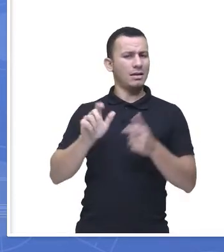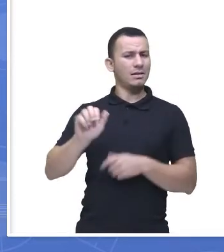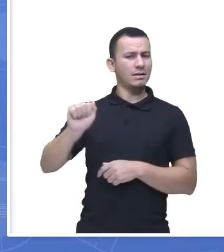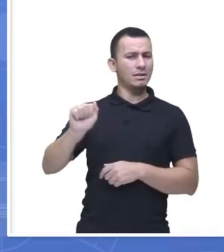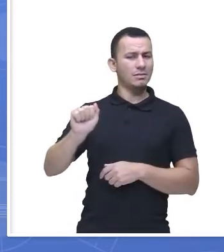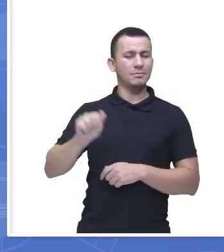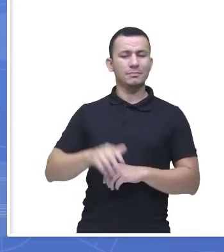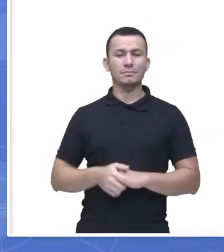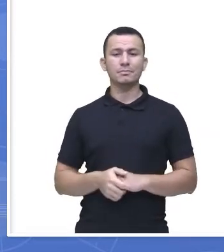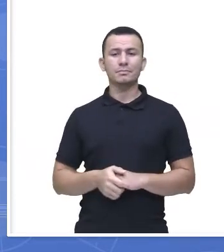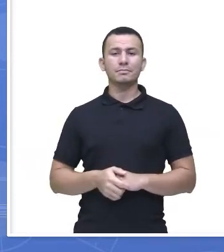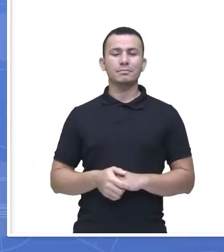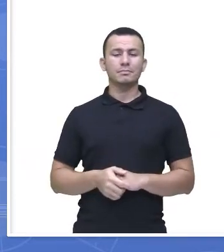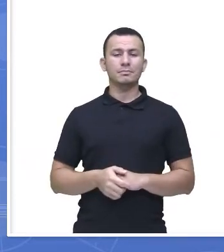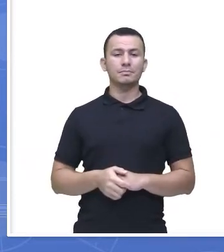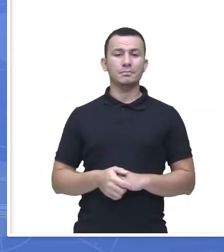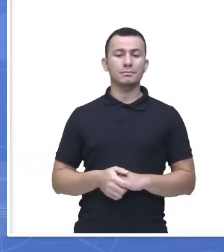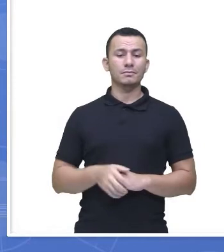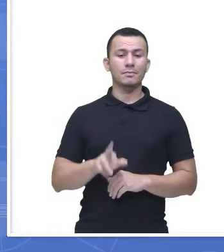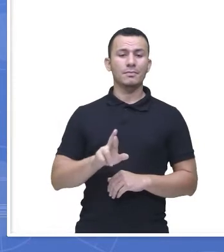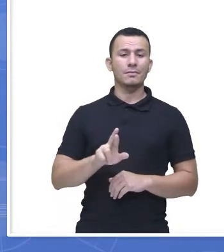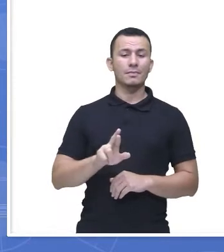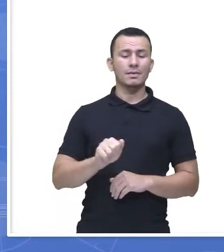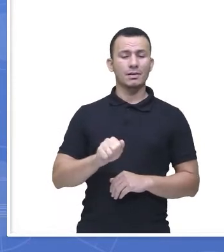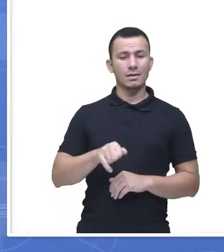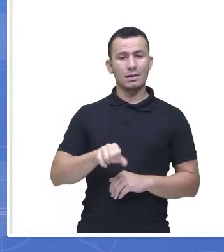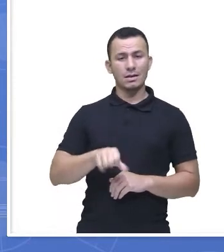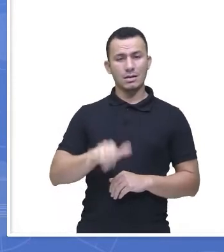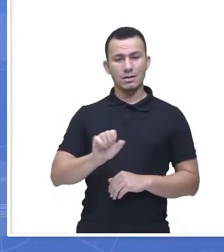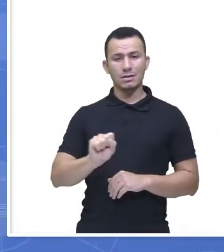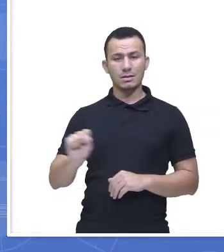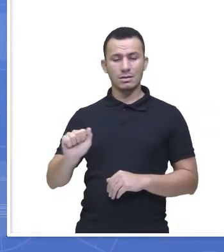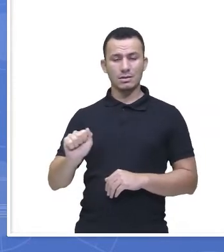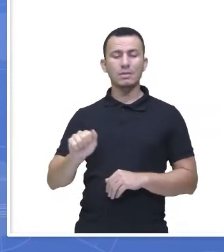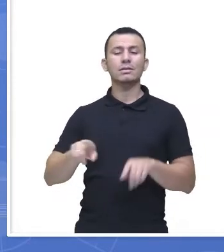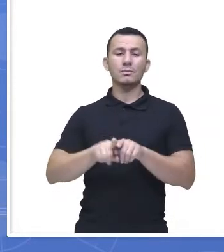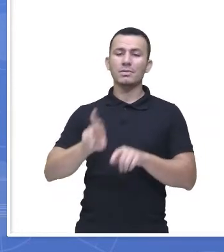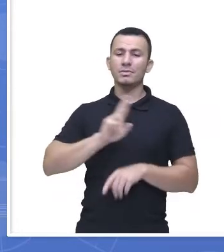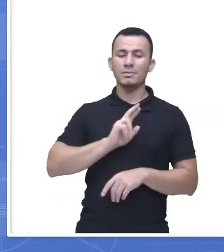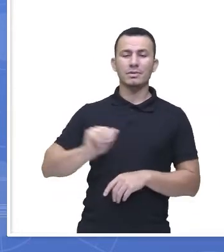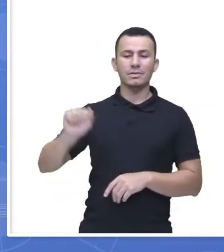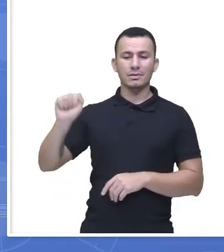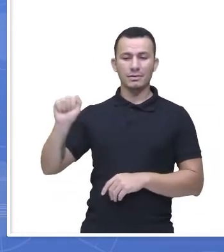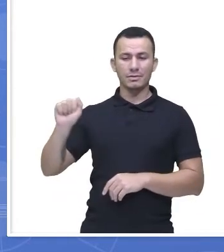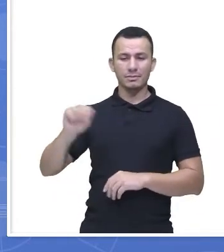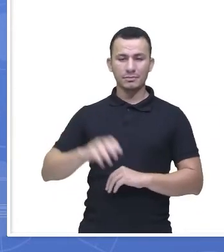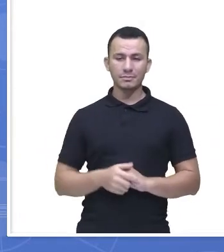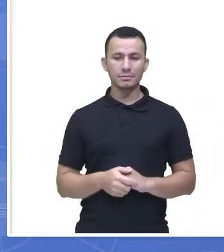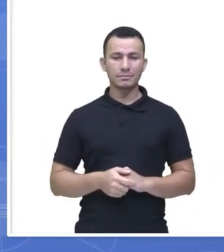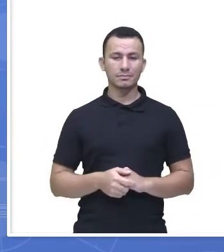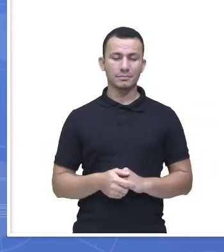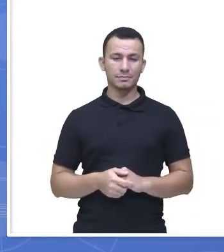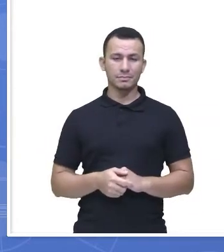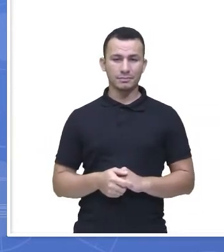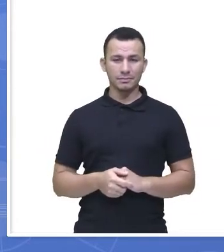Linguagens e literatura, patrimônio imaterial. Vestimentas e utensílios, ele é material.